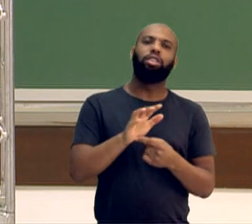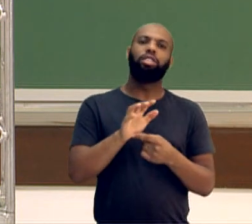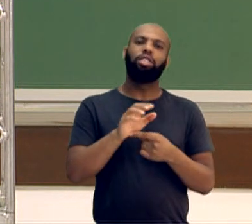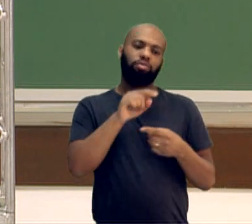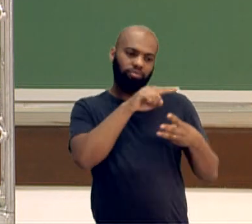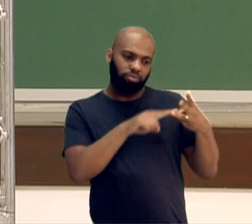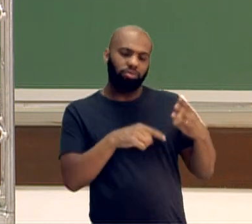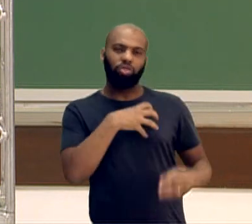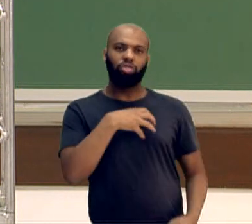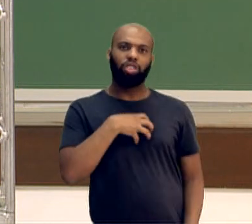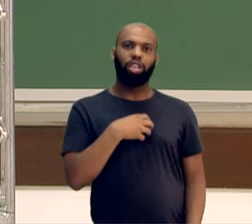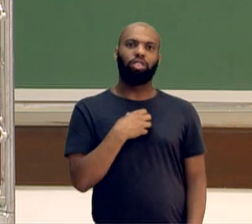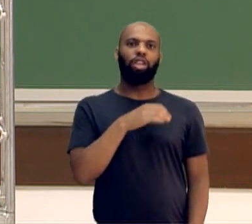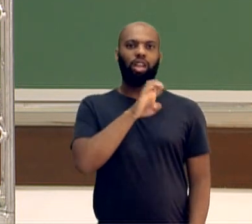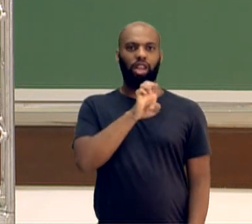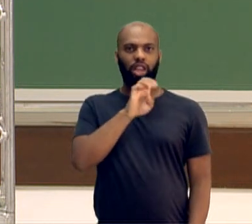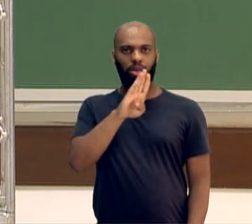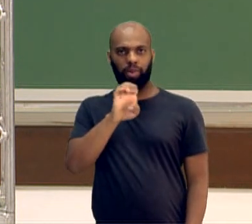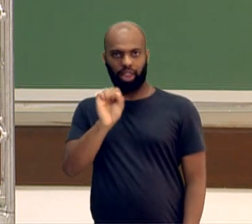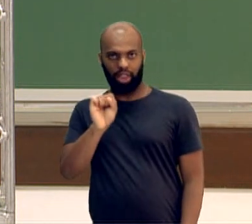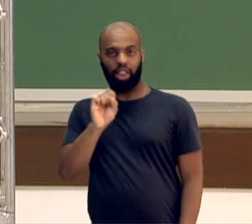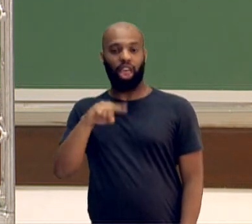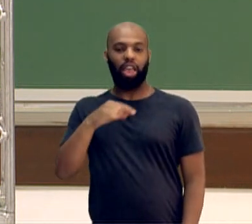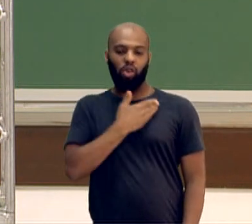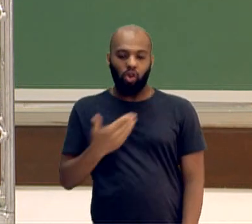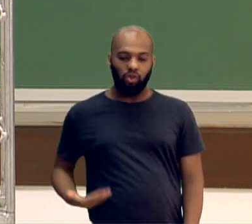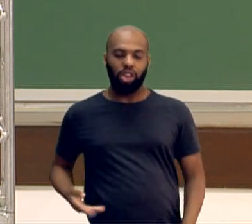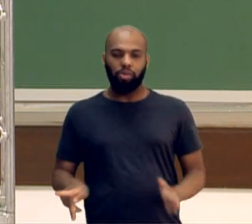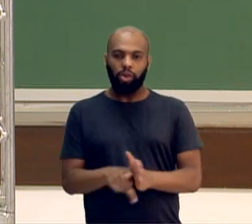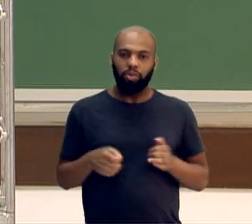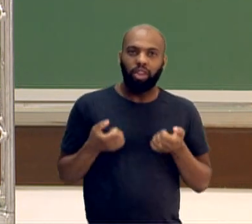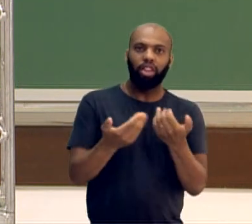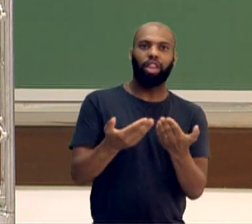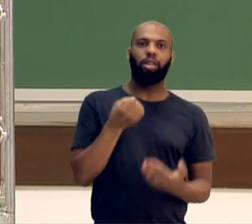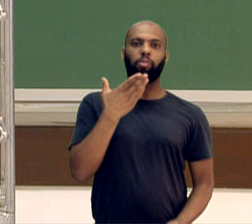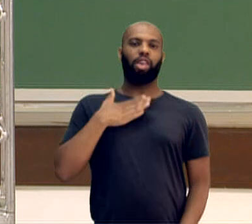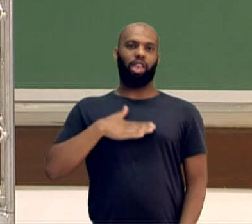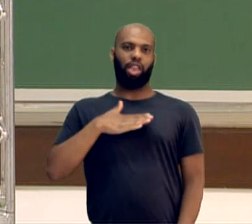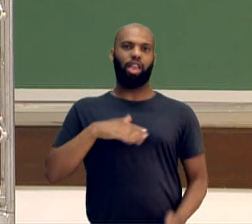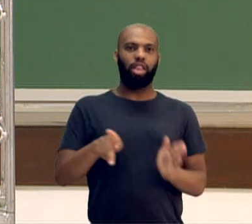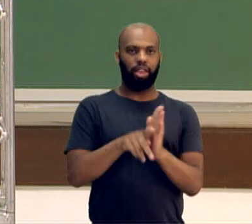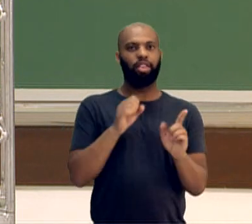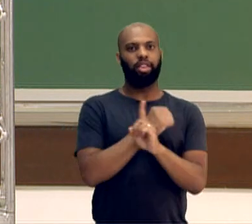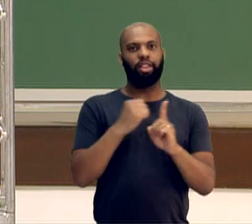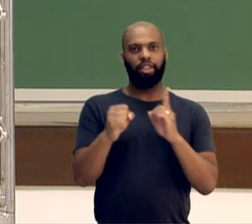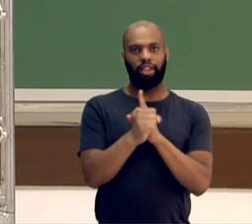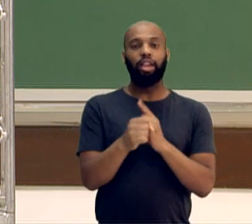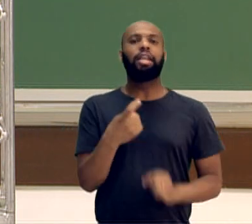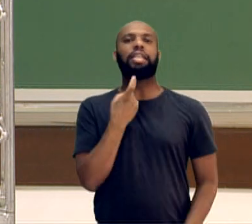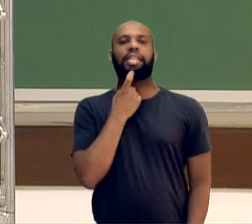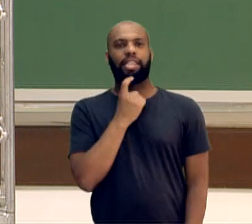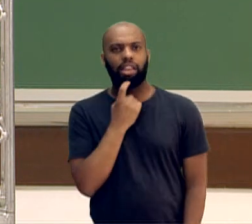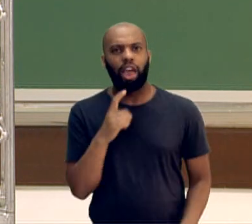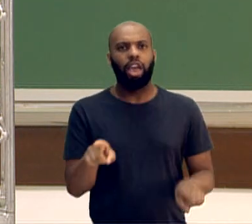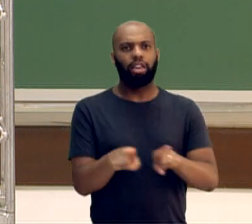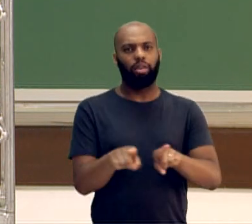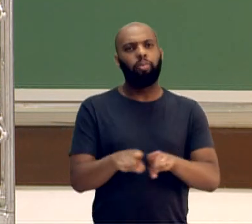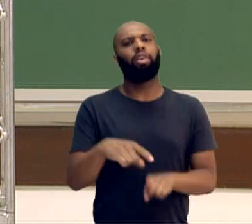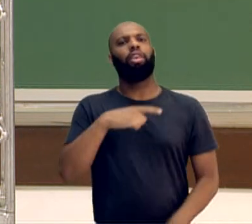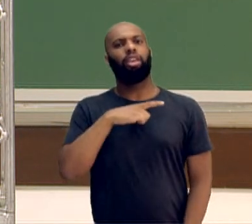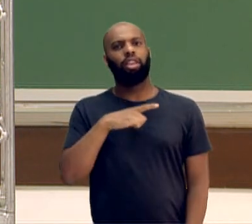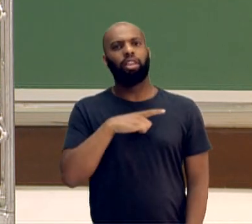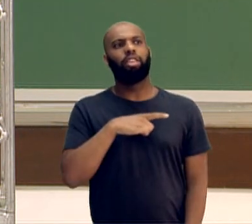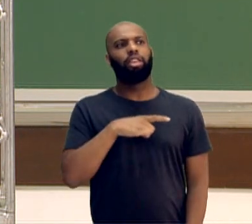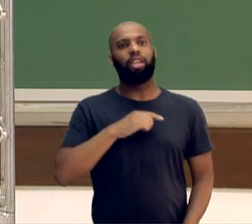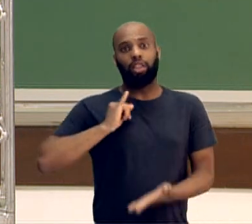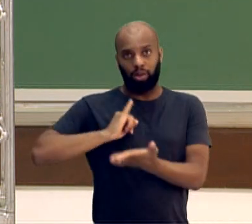bem-estar social. E tanto outros países, né, a própria Suécia, a Finlândia, né, são países que têm uma taxa